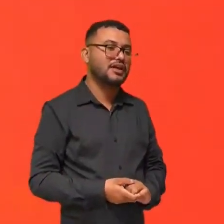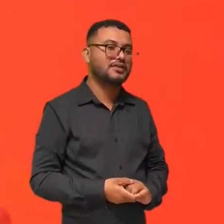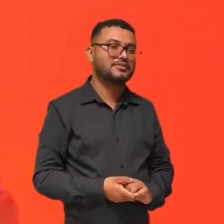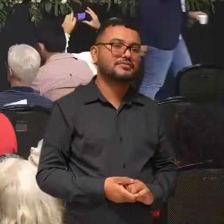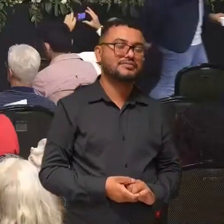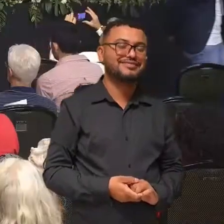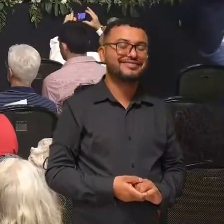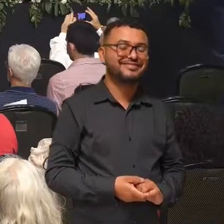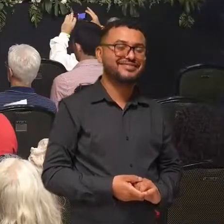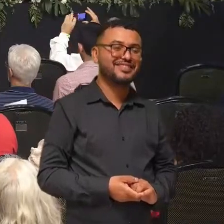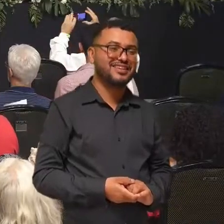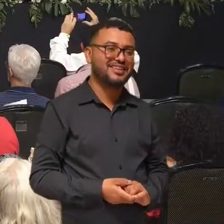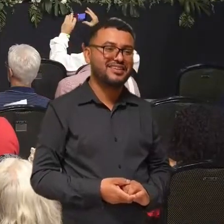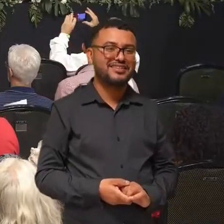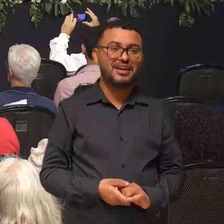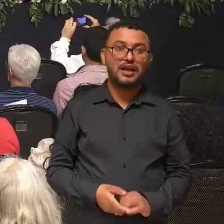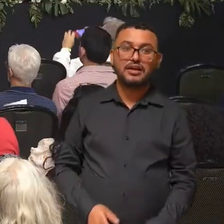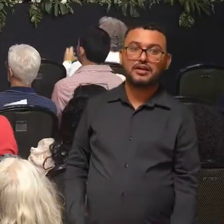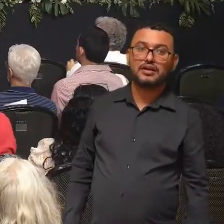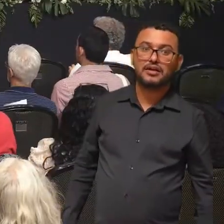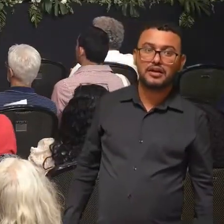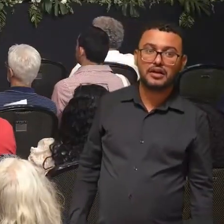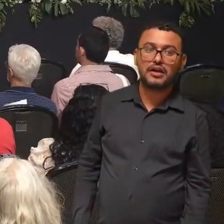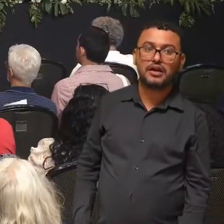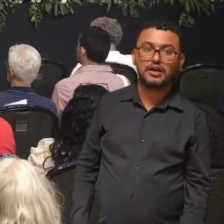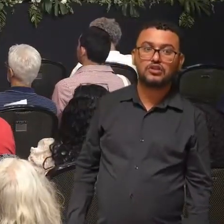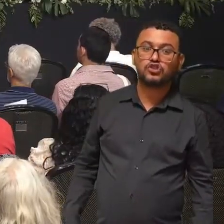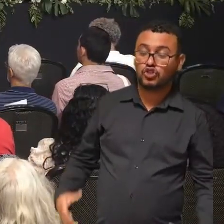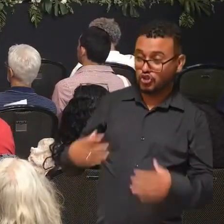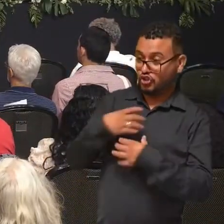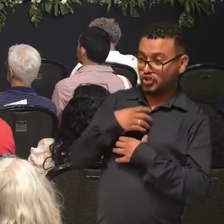Pinga-fogo é esse modelo aqui, né? Opa.